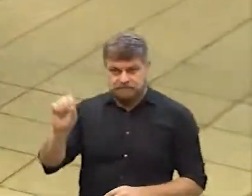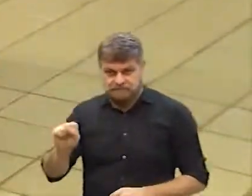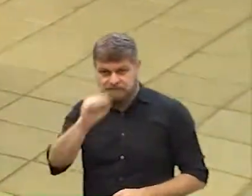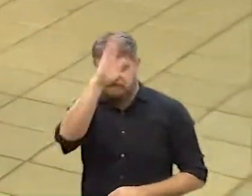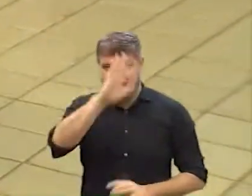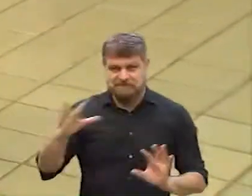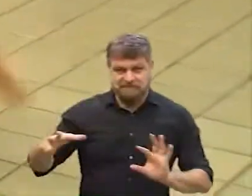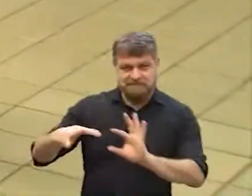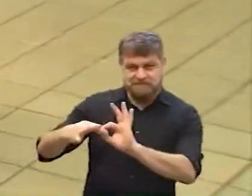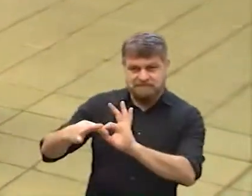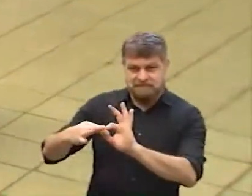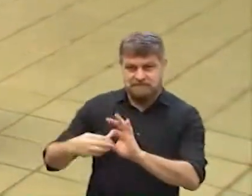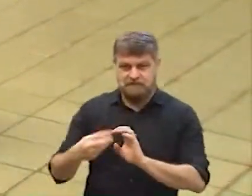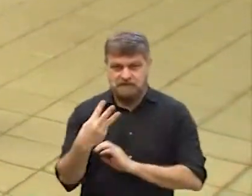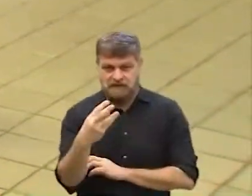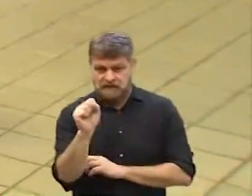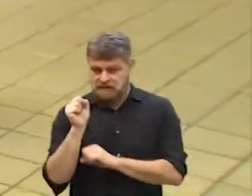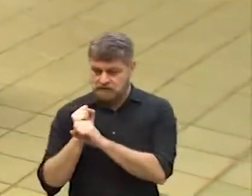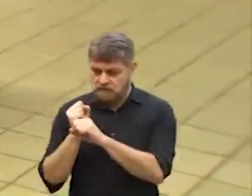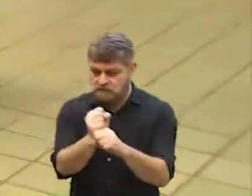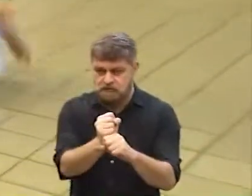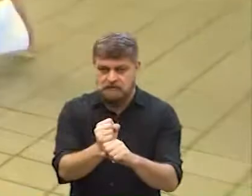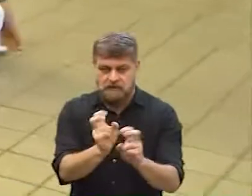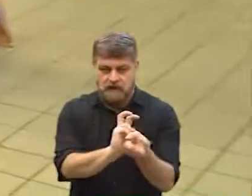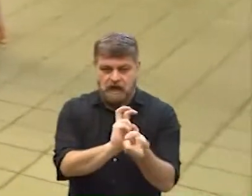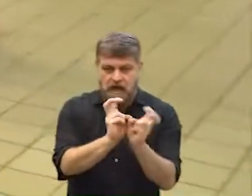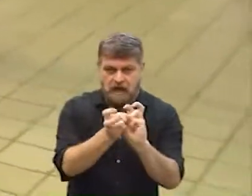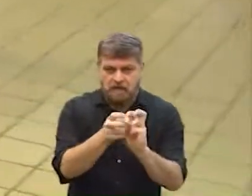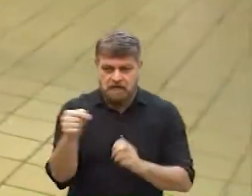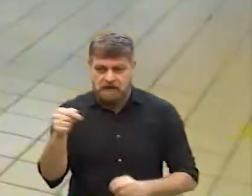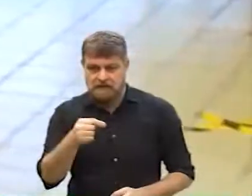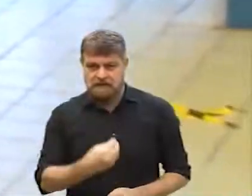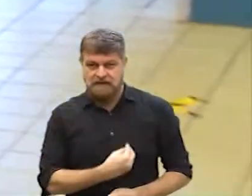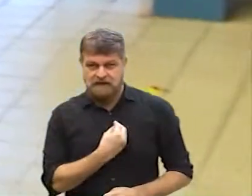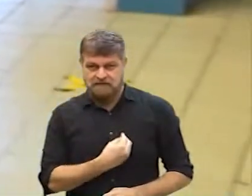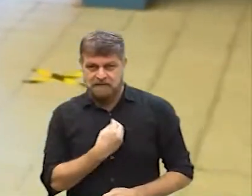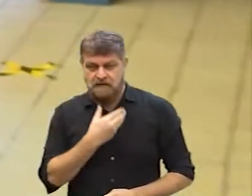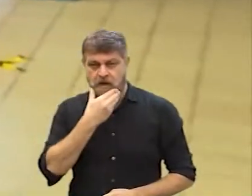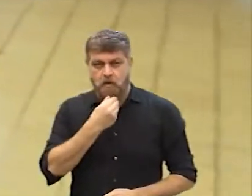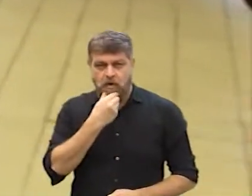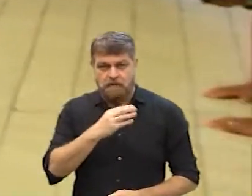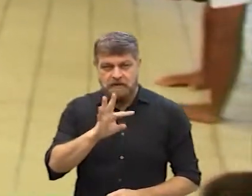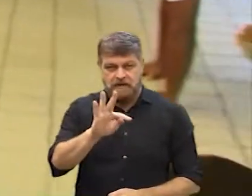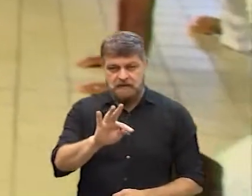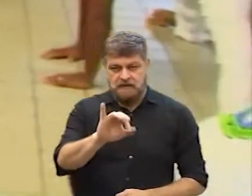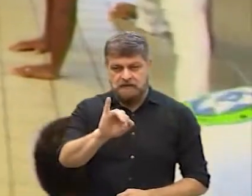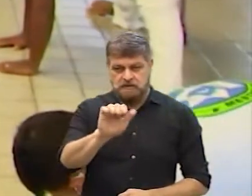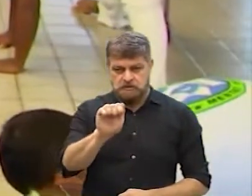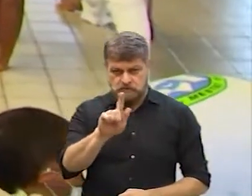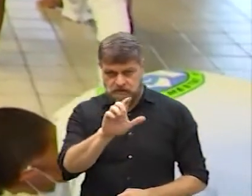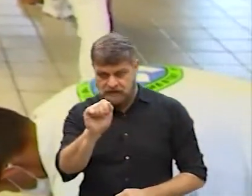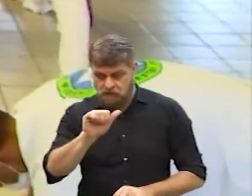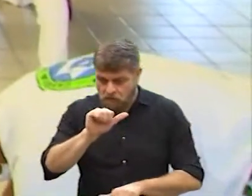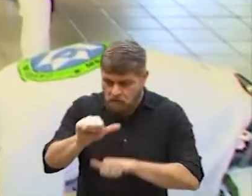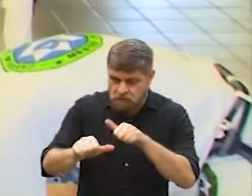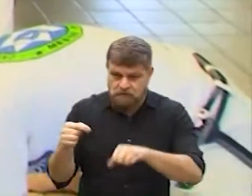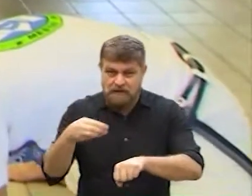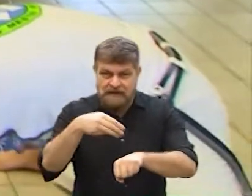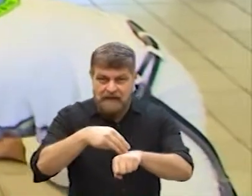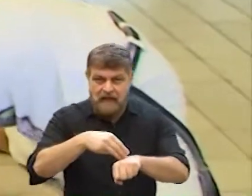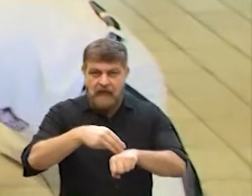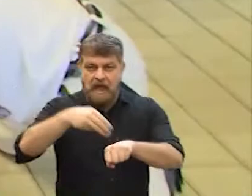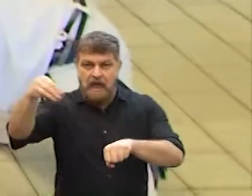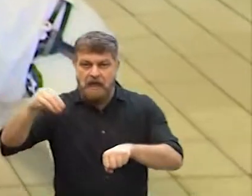país. Há 38 anos, a capoeira faz parte da vida do Thiago. Uma arte que o transformou em mestre